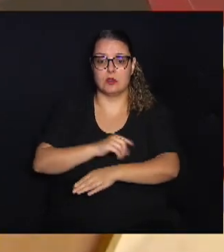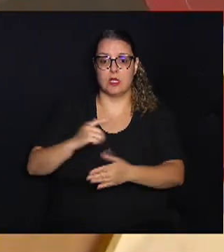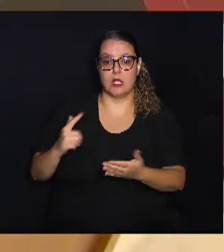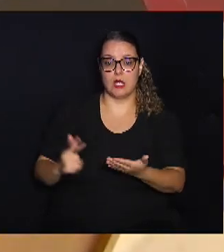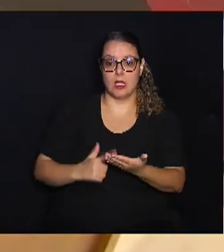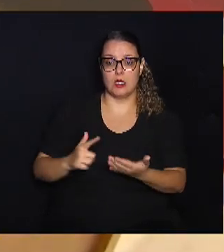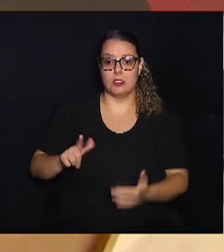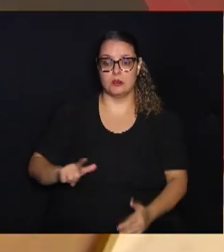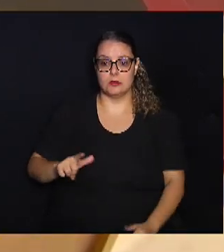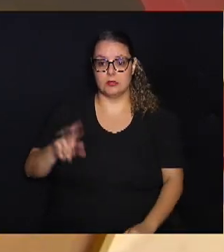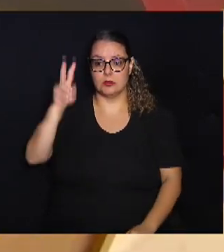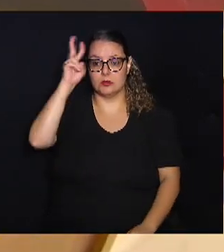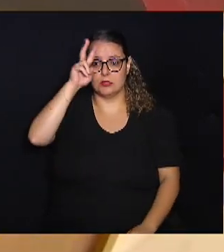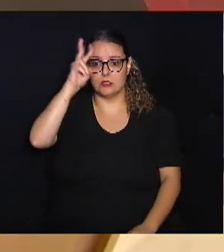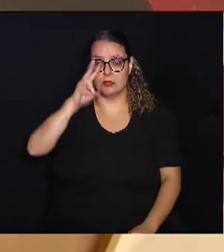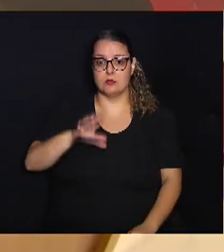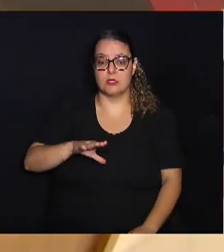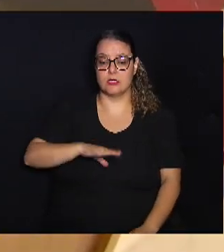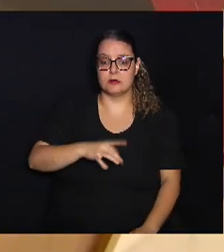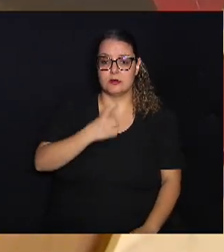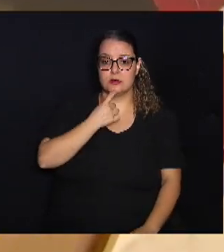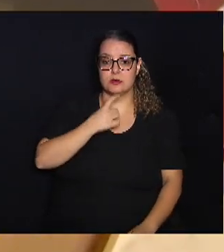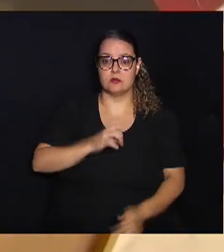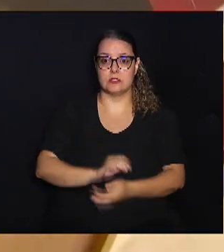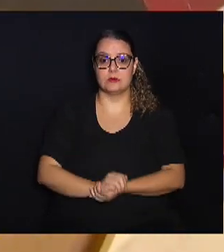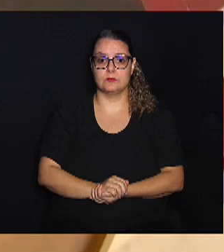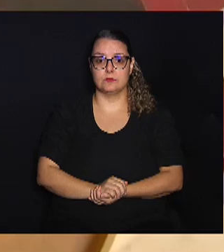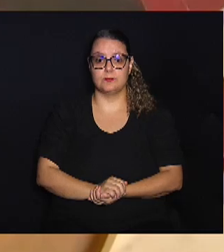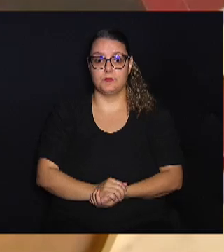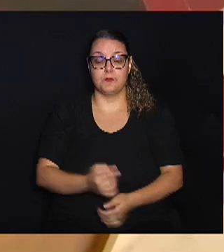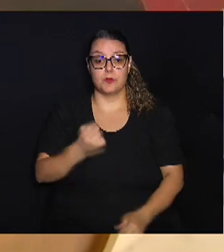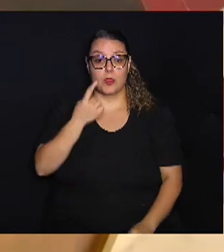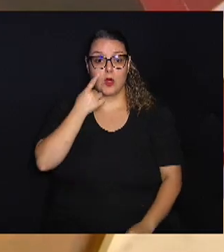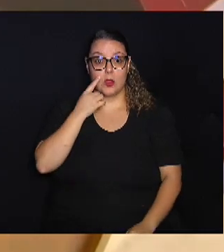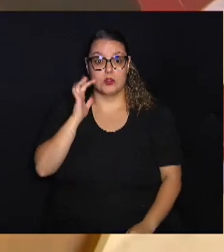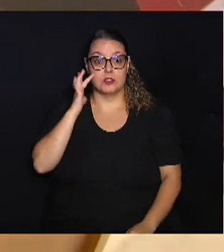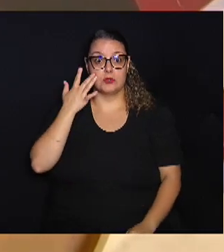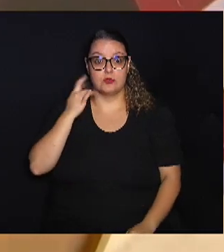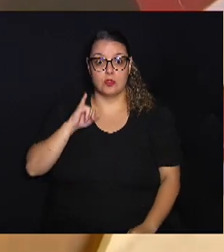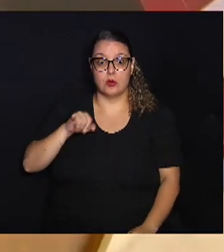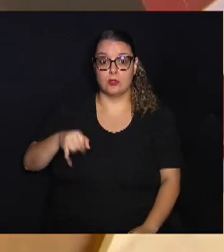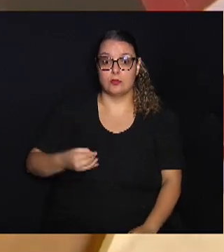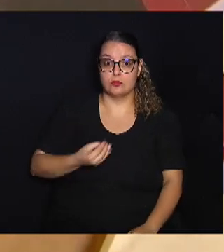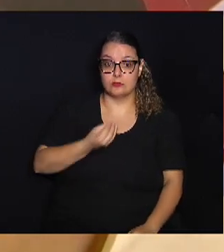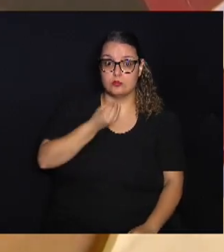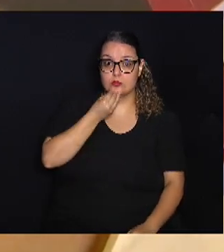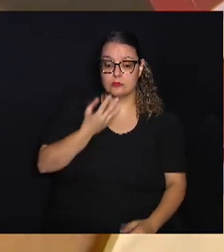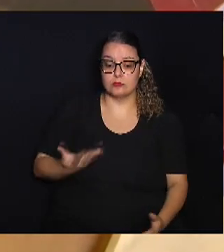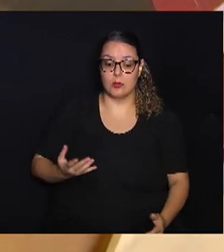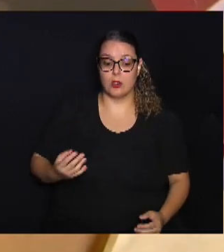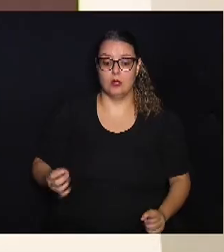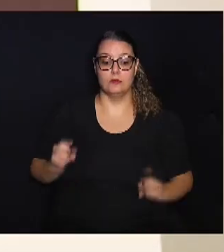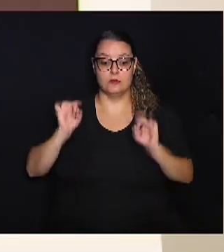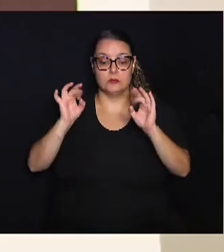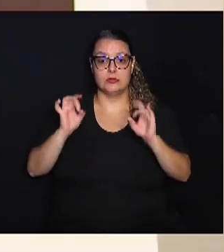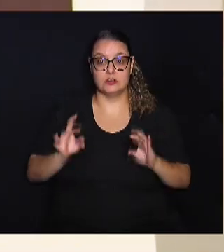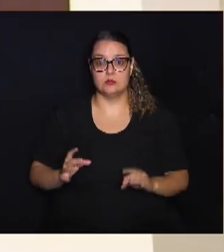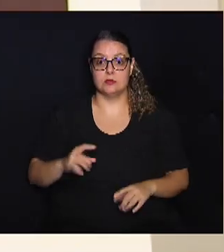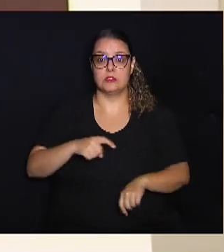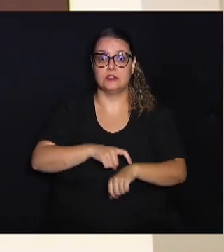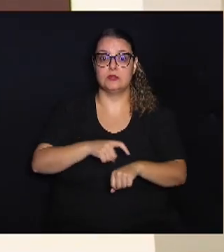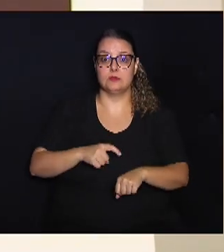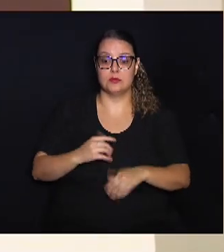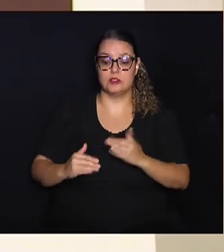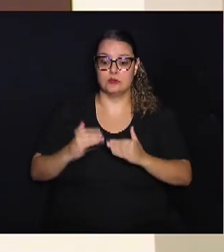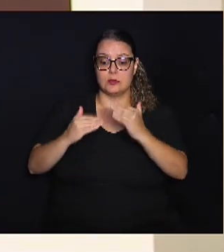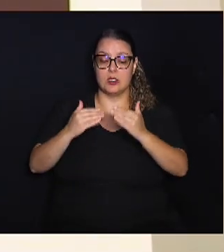e a história para Campinas. Olha, acho que foi um momento especial no sentido de recuperação. Então esse trabalho